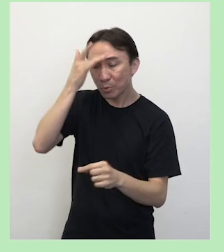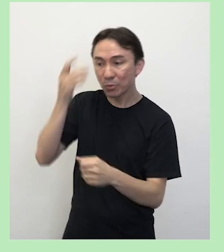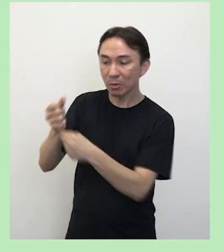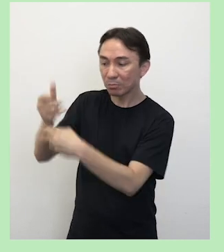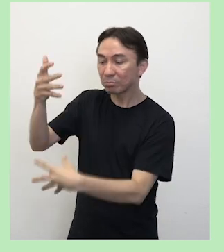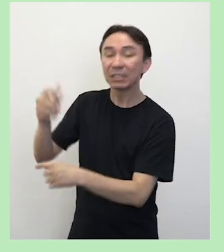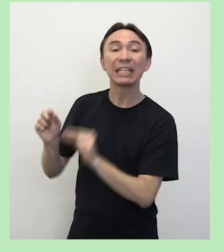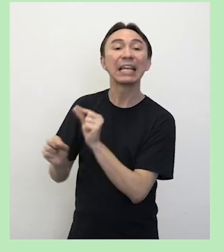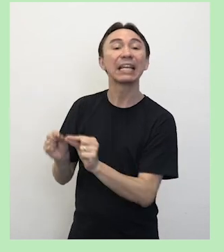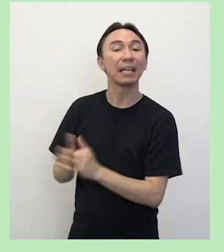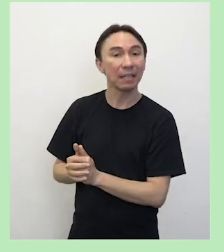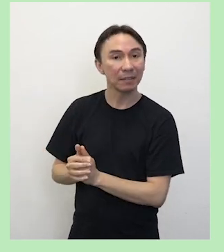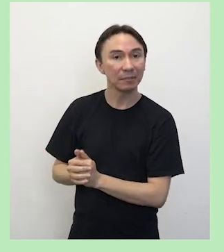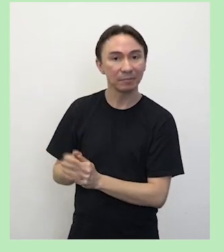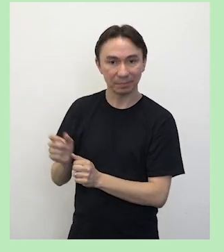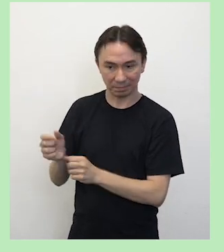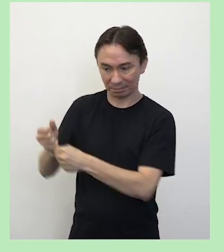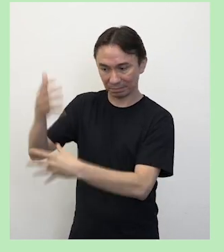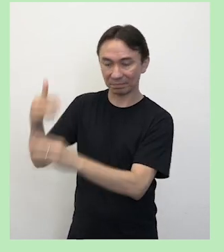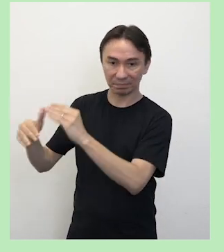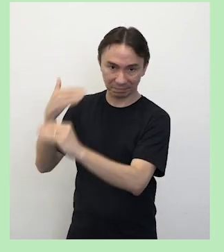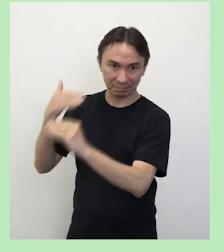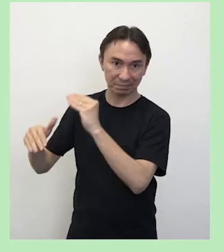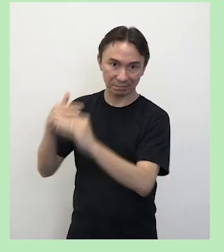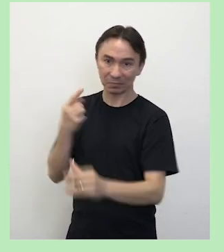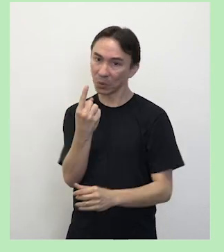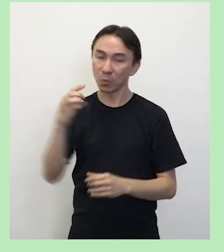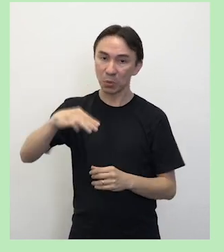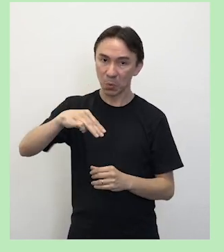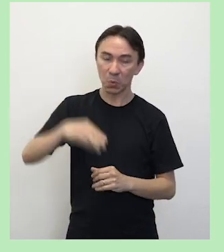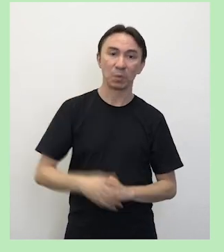minuto para vocês trazerem para a gente essa experiência.